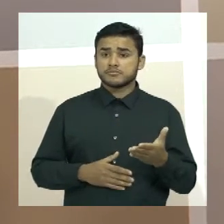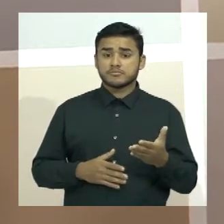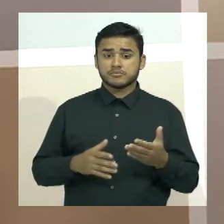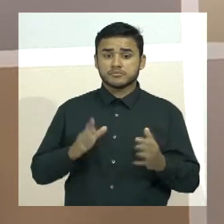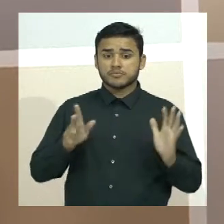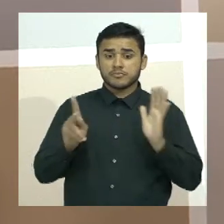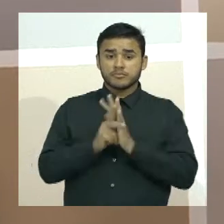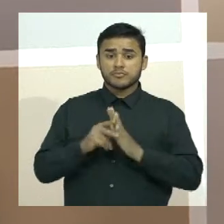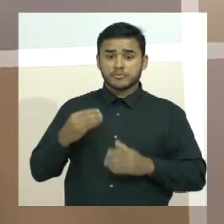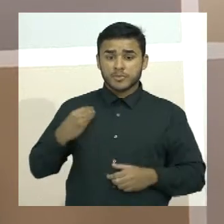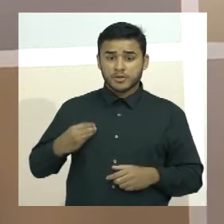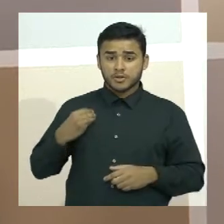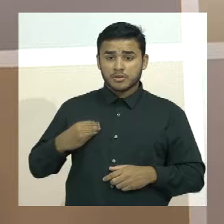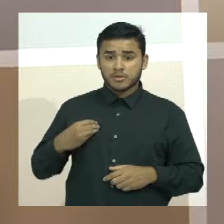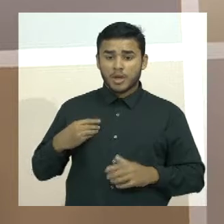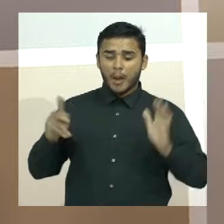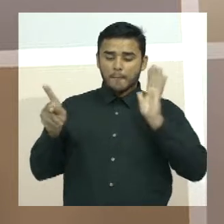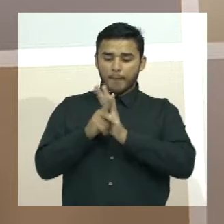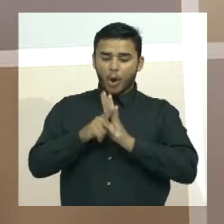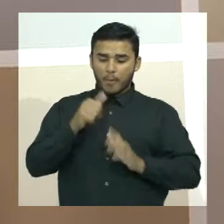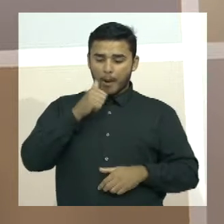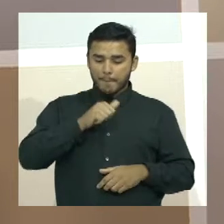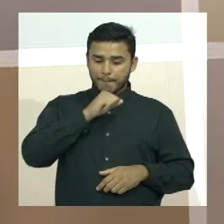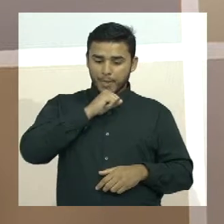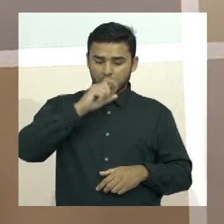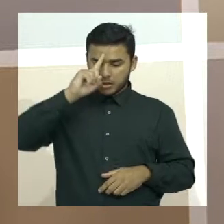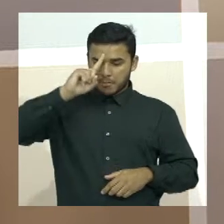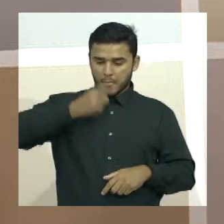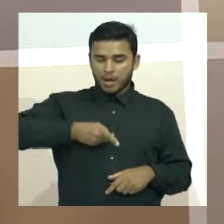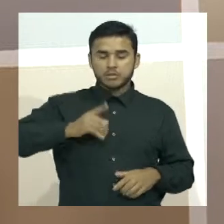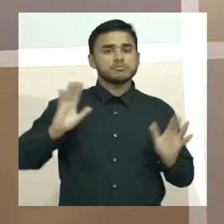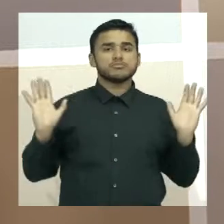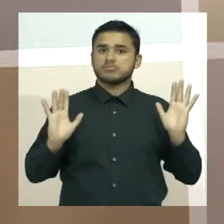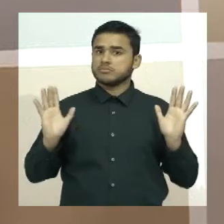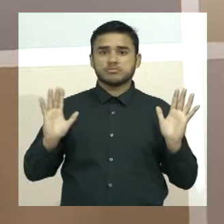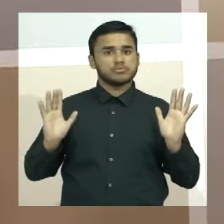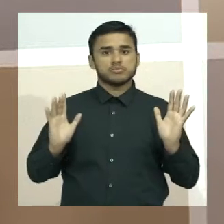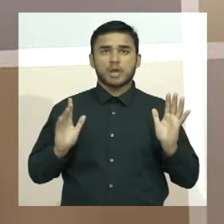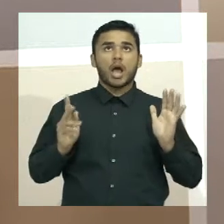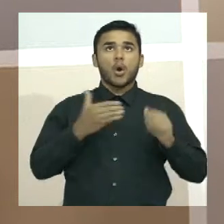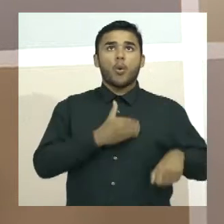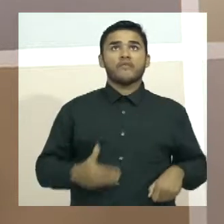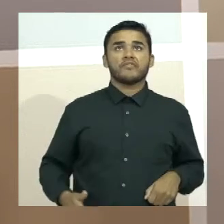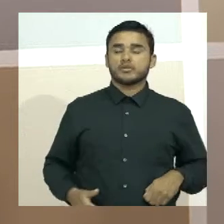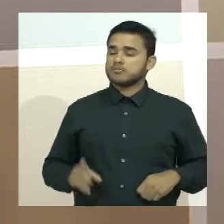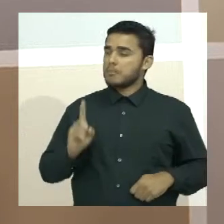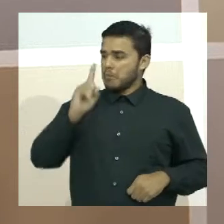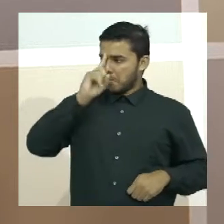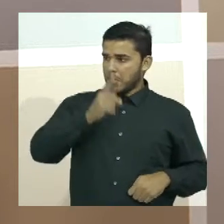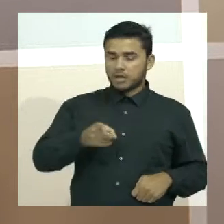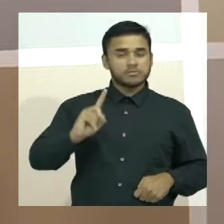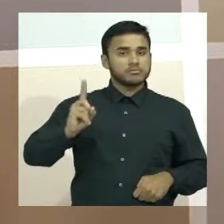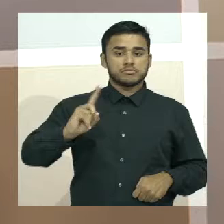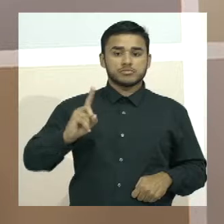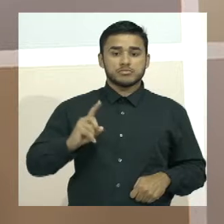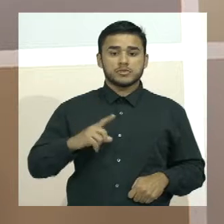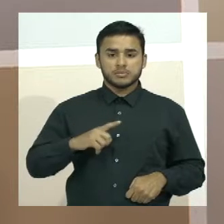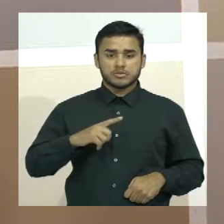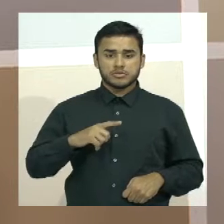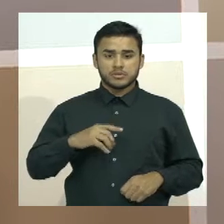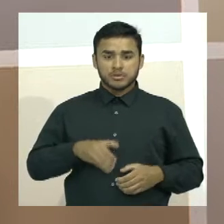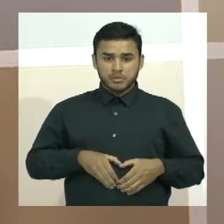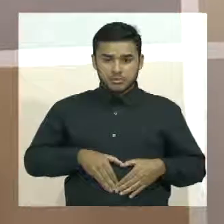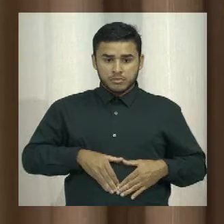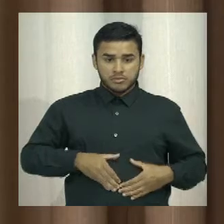Ela é bem comum, não pertence a ninguém. E a vida, ela surge desde a fecundação. Quem define isso é a embriologia. O